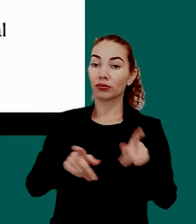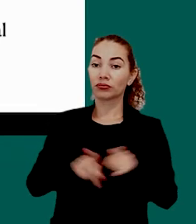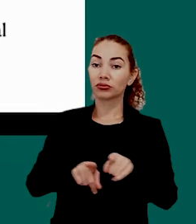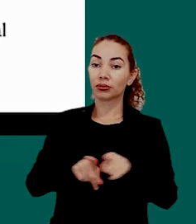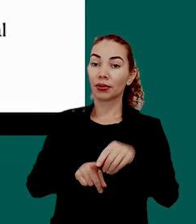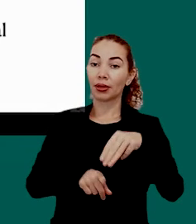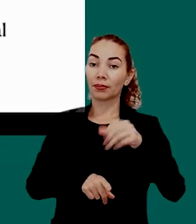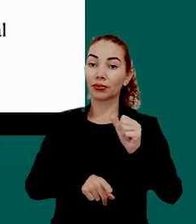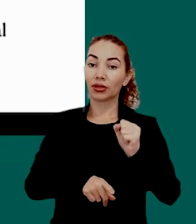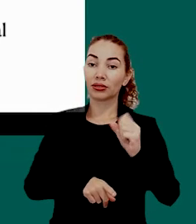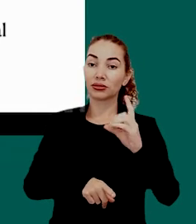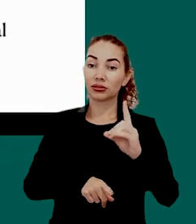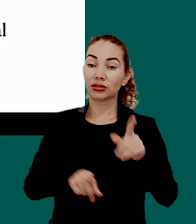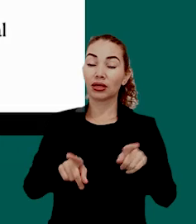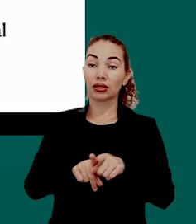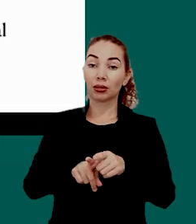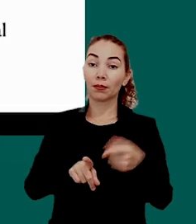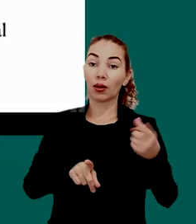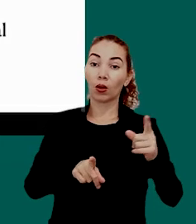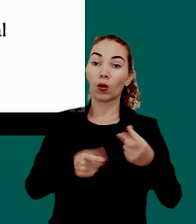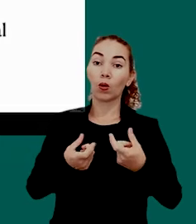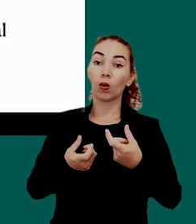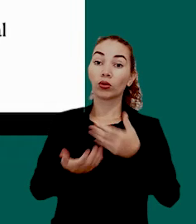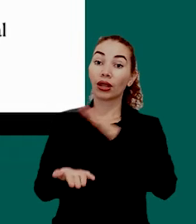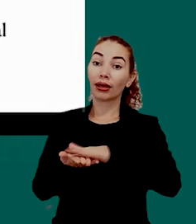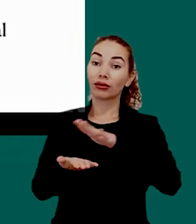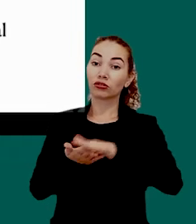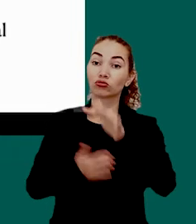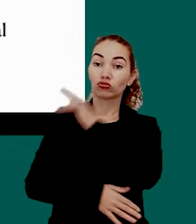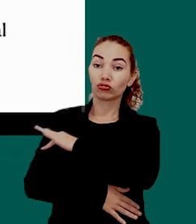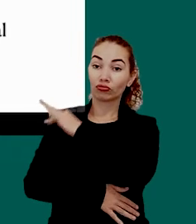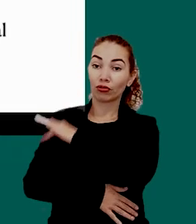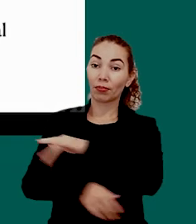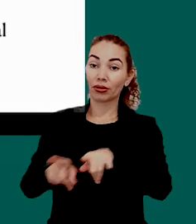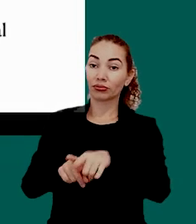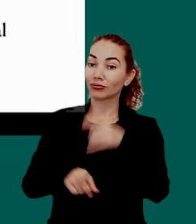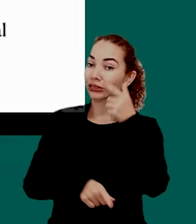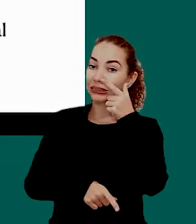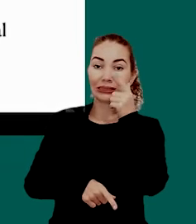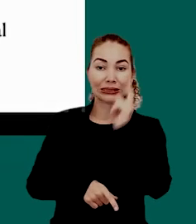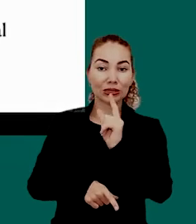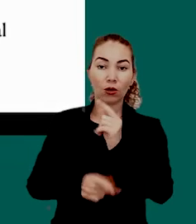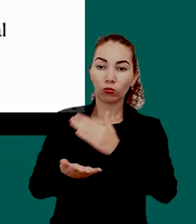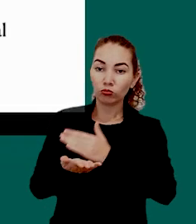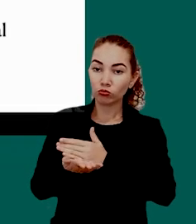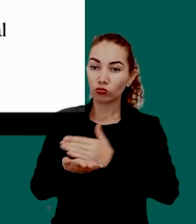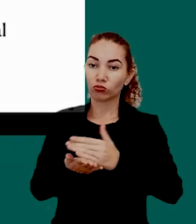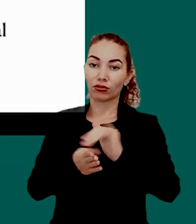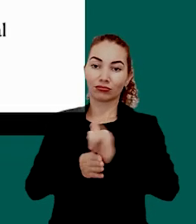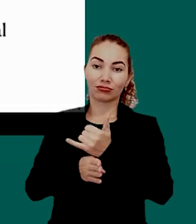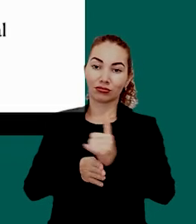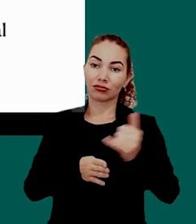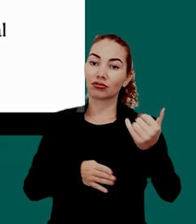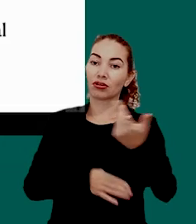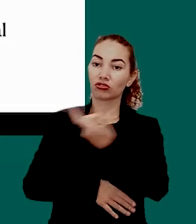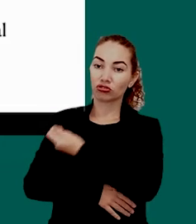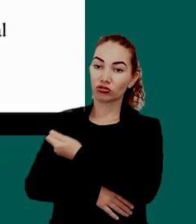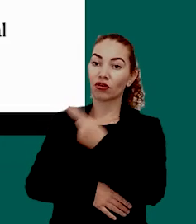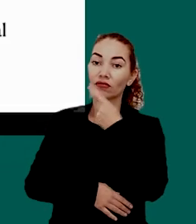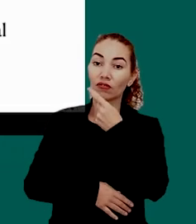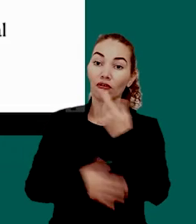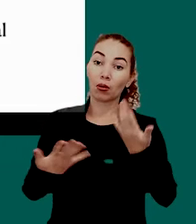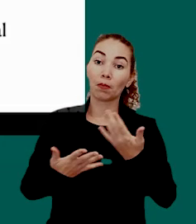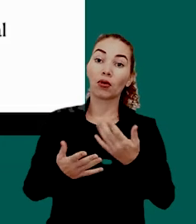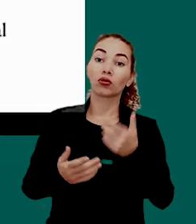MSD, né, a Merck Sharp Dohme, é uma outra grande indústria farmacêutica que não conseguiu emplacar a sua estratégia vacinal e falou, poxa, a gente pode